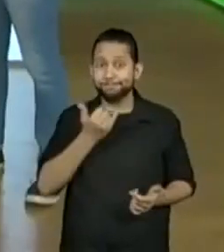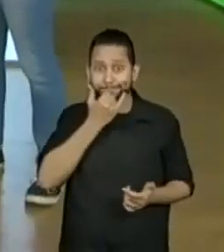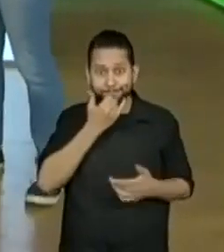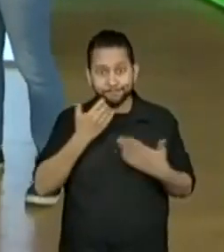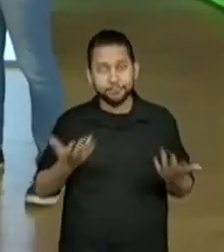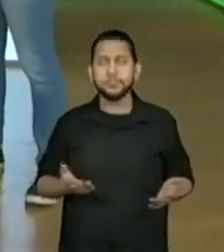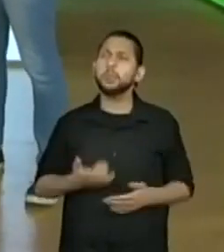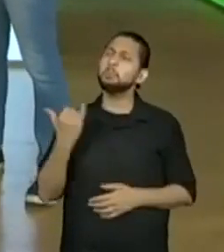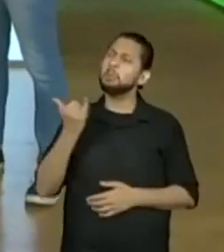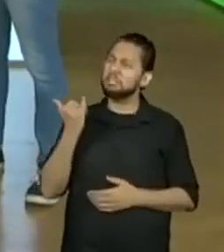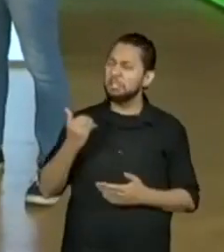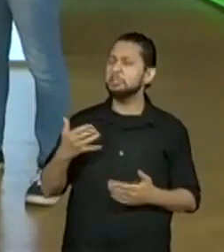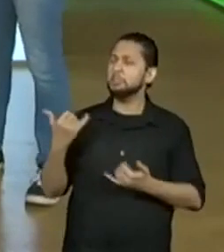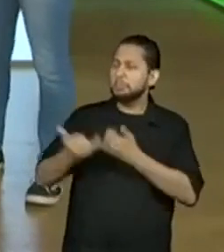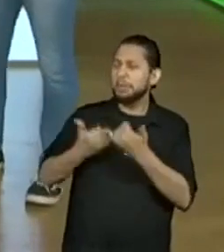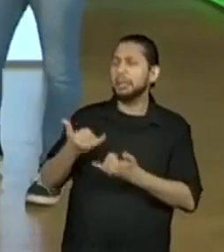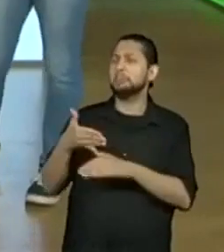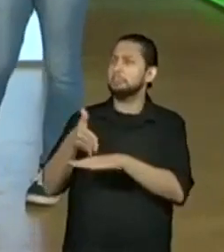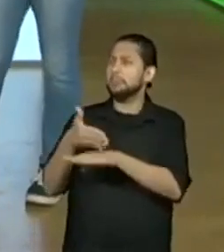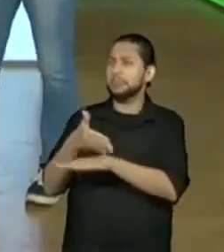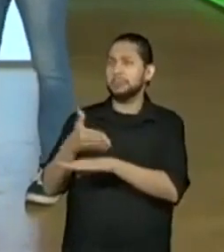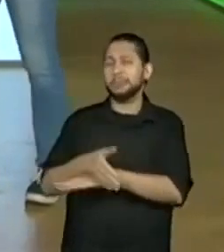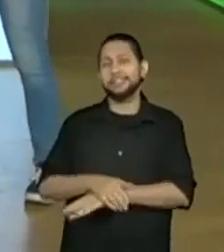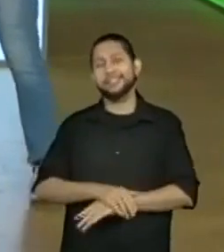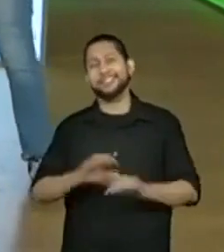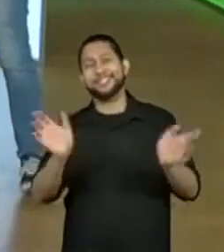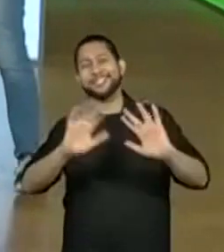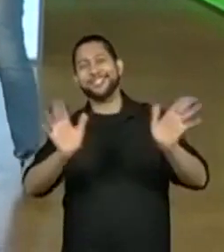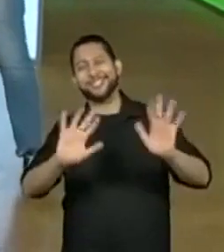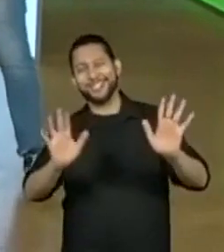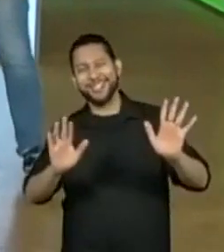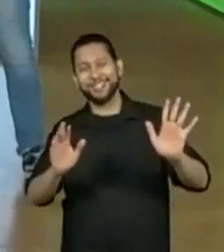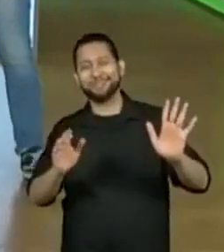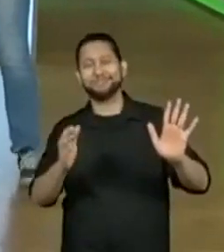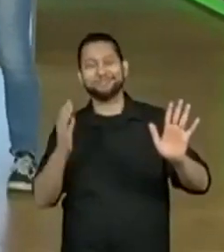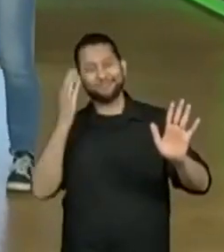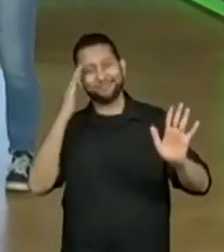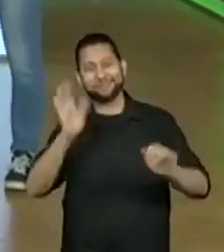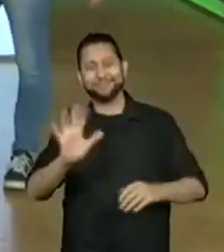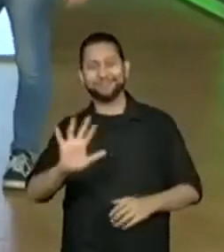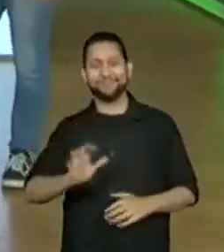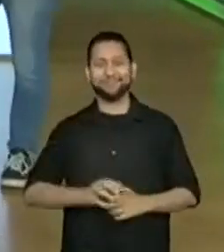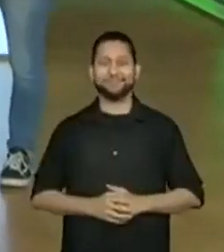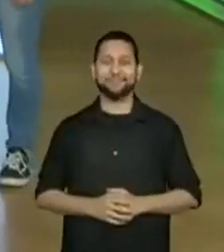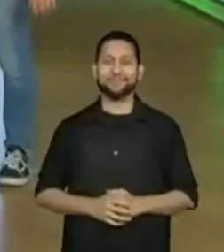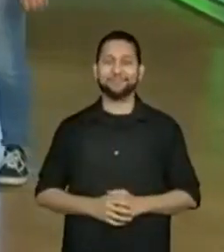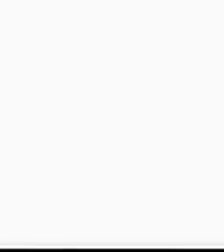tudo bem. O importante é competir e tá tudo certo, né? Verdade. Tchau, tchau, tchau, Rodrigo. Gente. Obrigado. Tchau, tchau, galera.